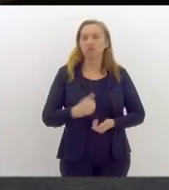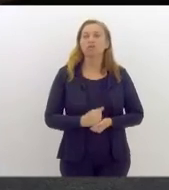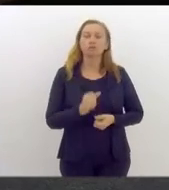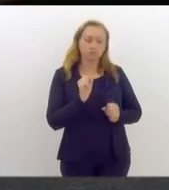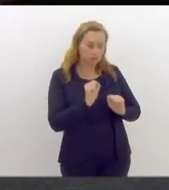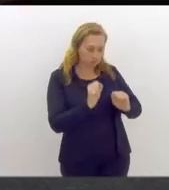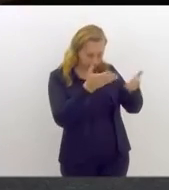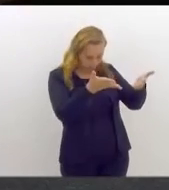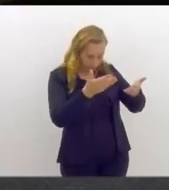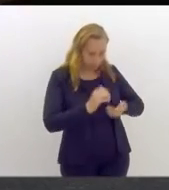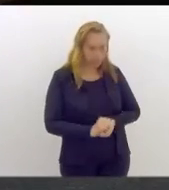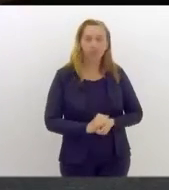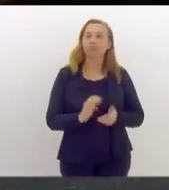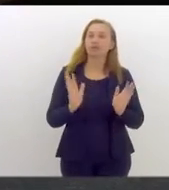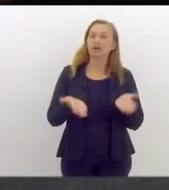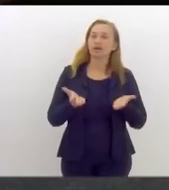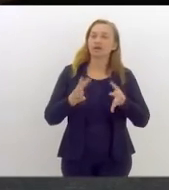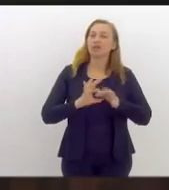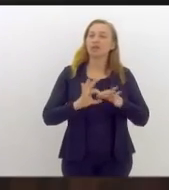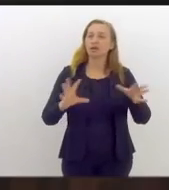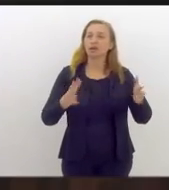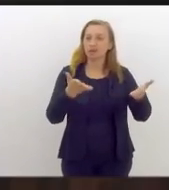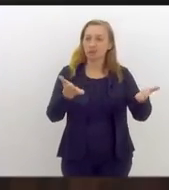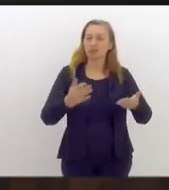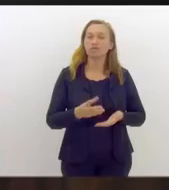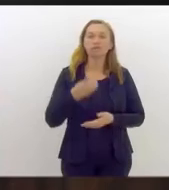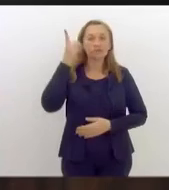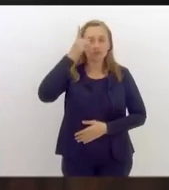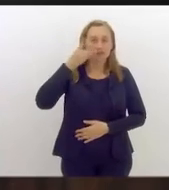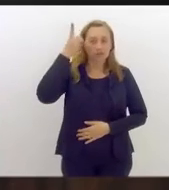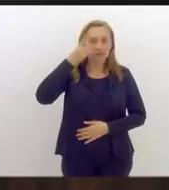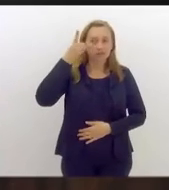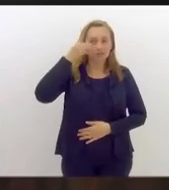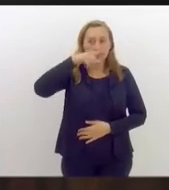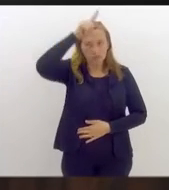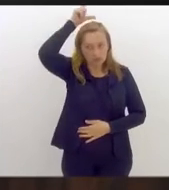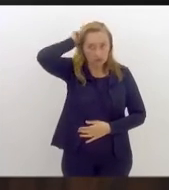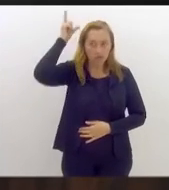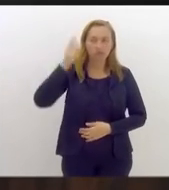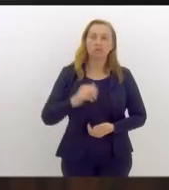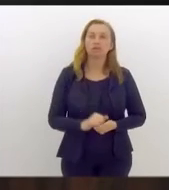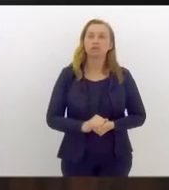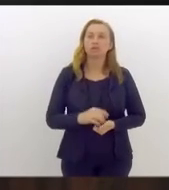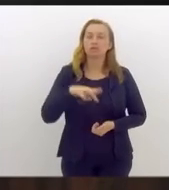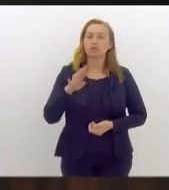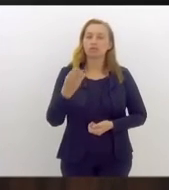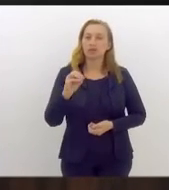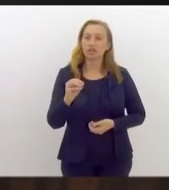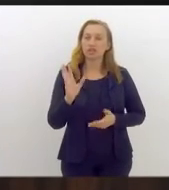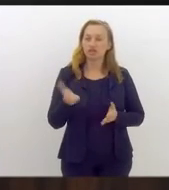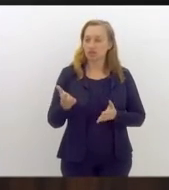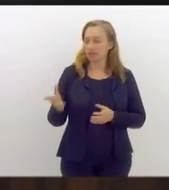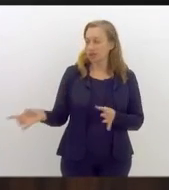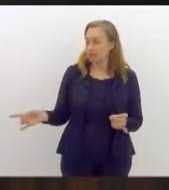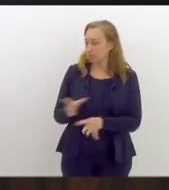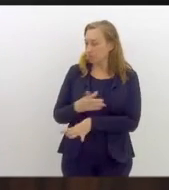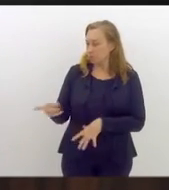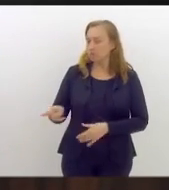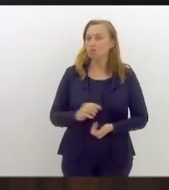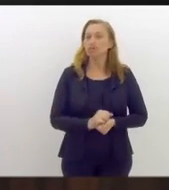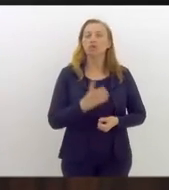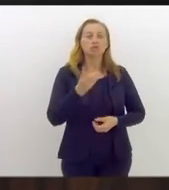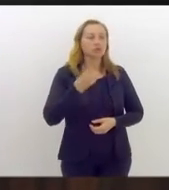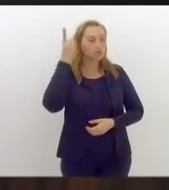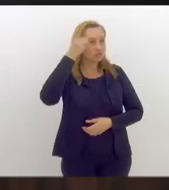favor. Agora, abrindo, a começar pelo deputado Luiz Paulo, e o Marquinho já está aqui a posto, para que os